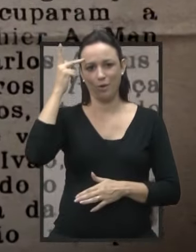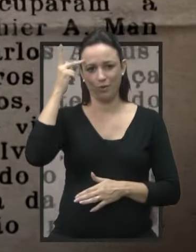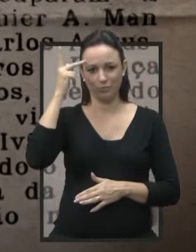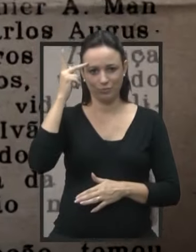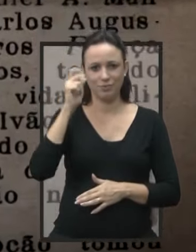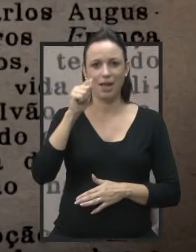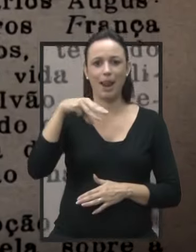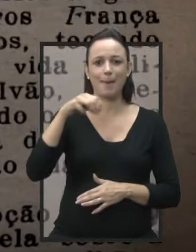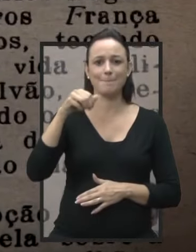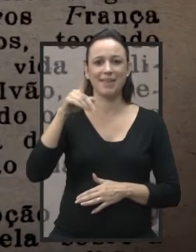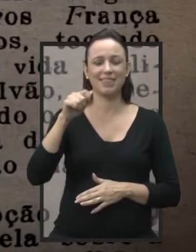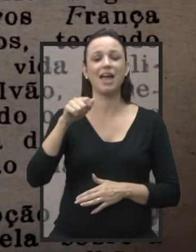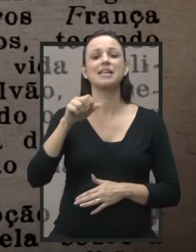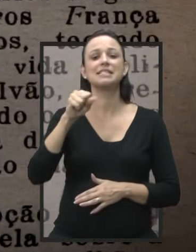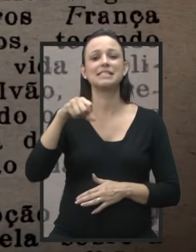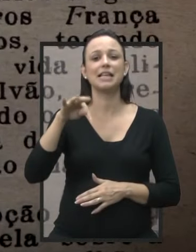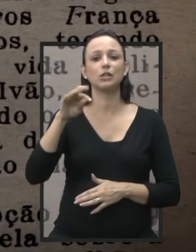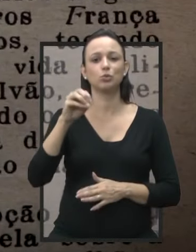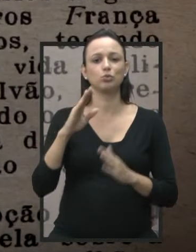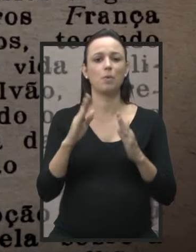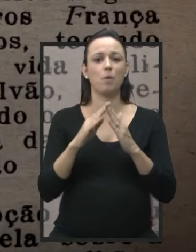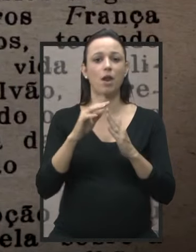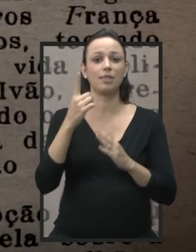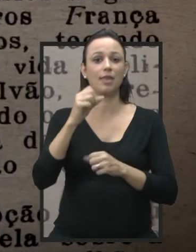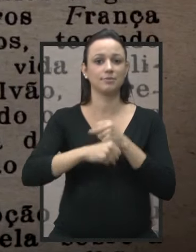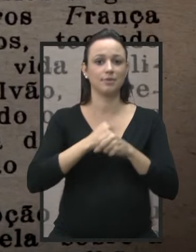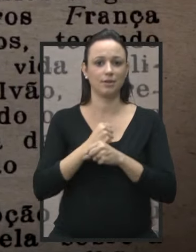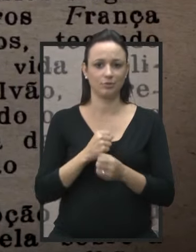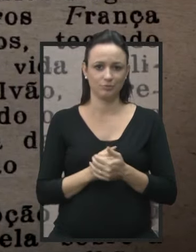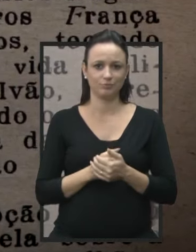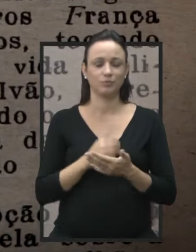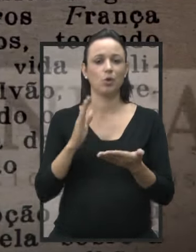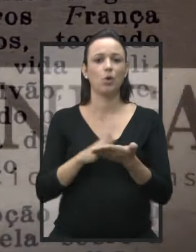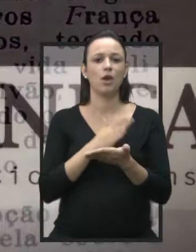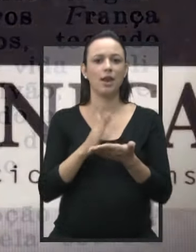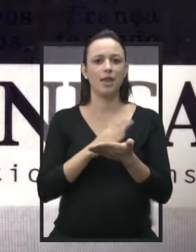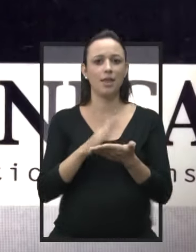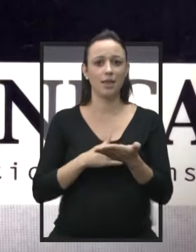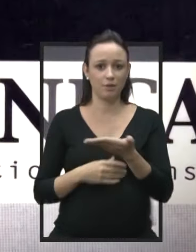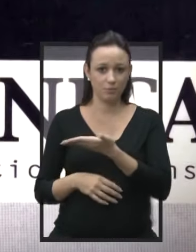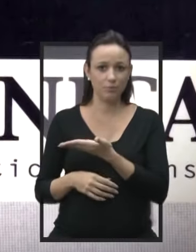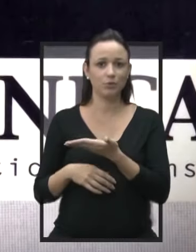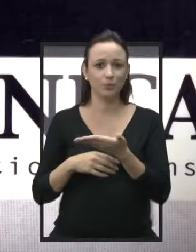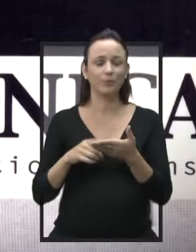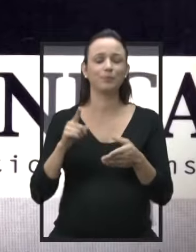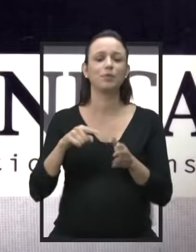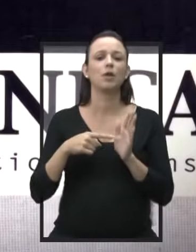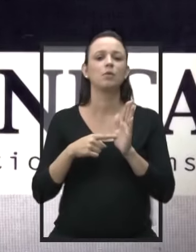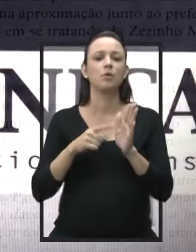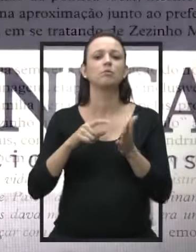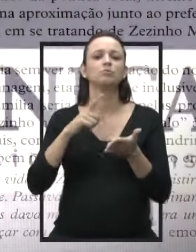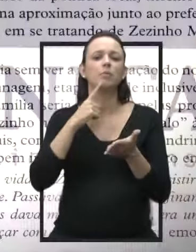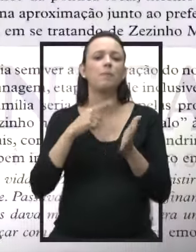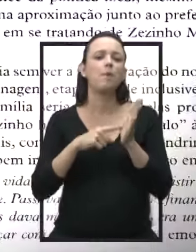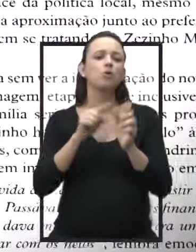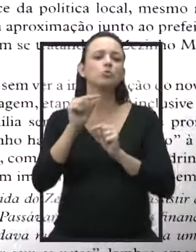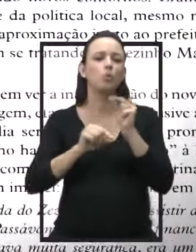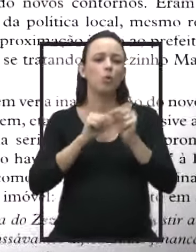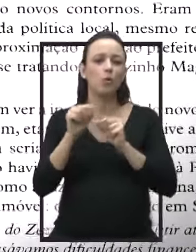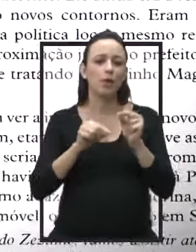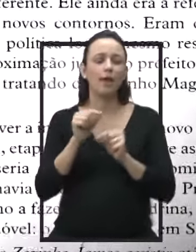Paulo, na Alameda Santos, onde morava há uma década. O livro dos farrapos à urna eletrônica assinala